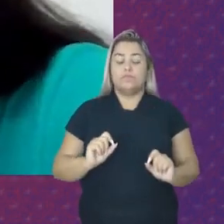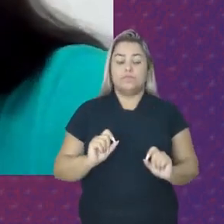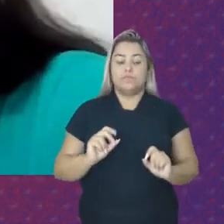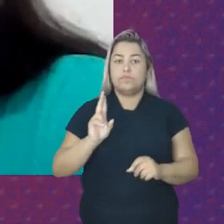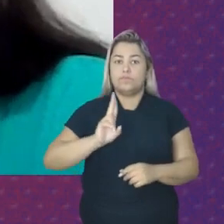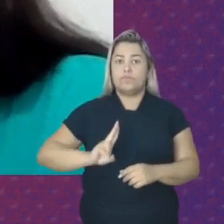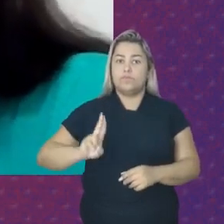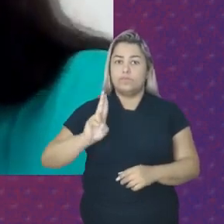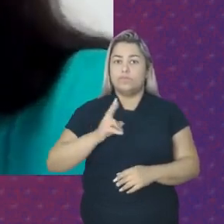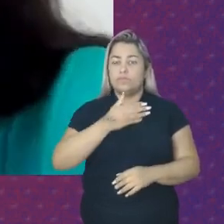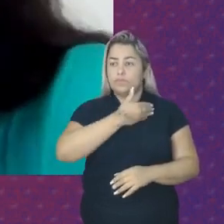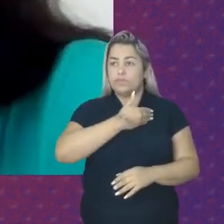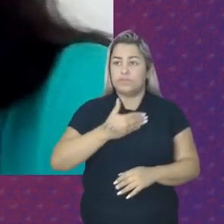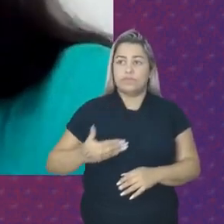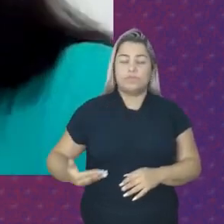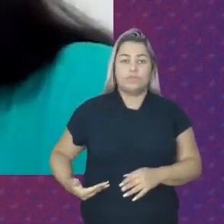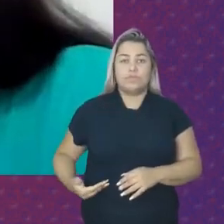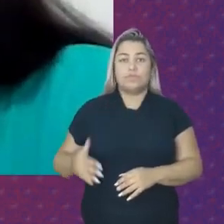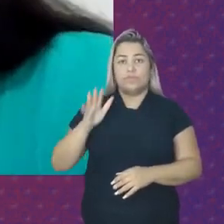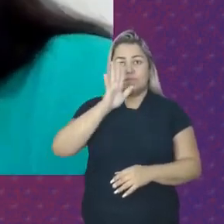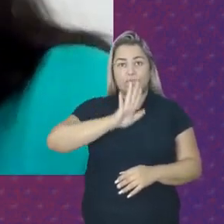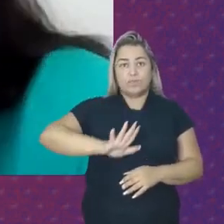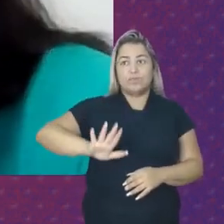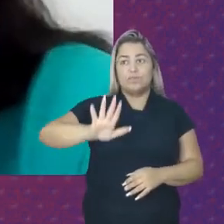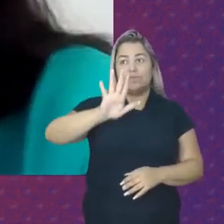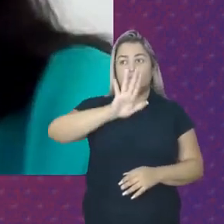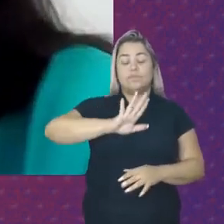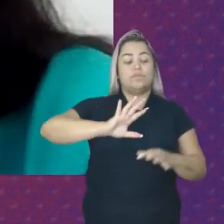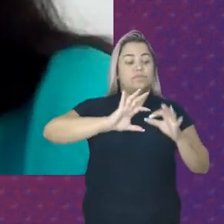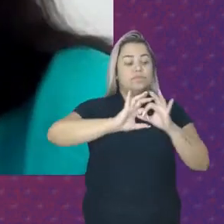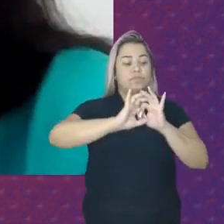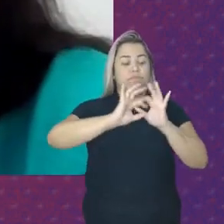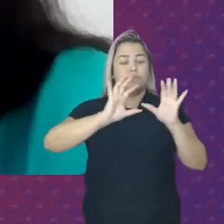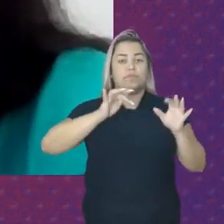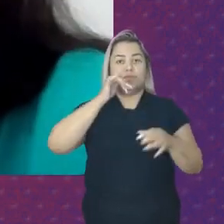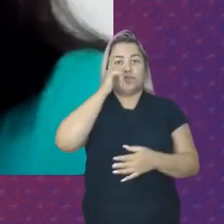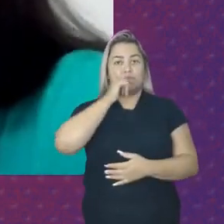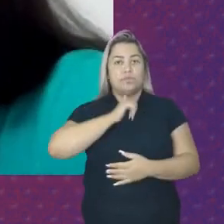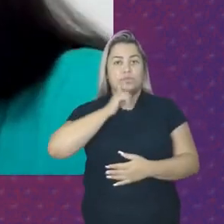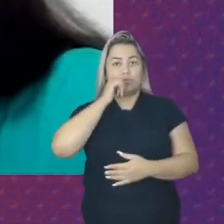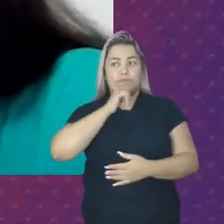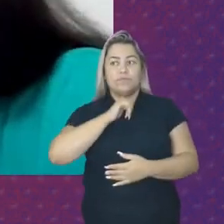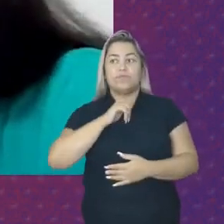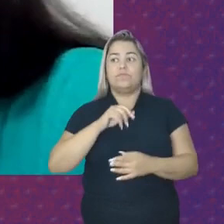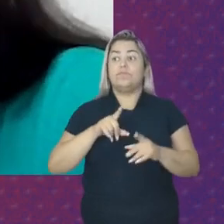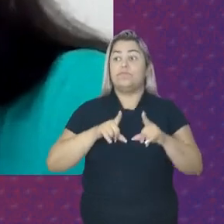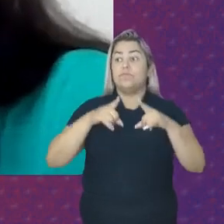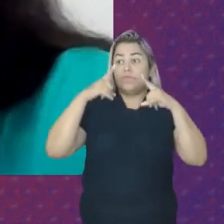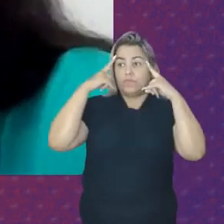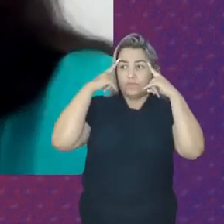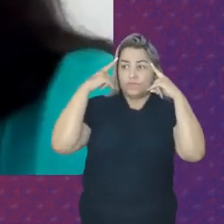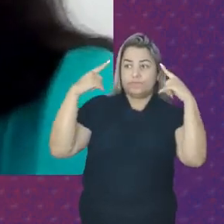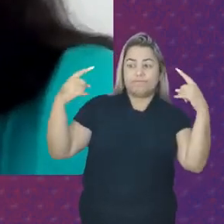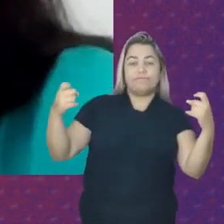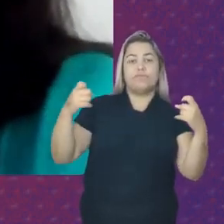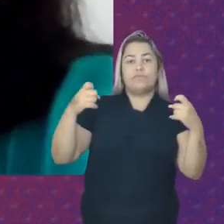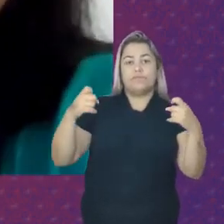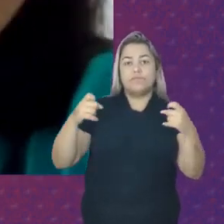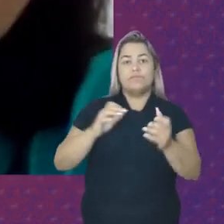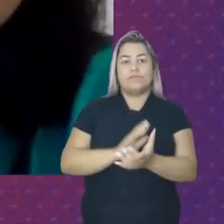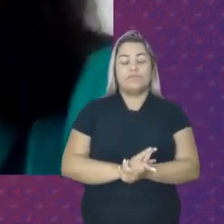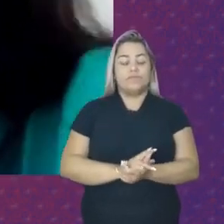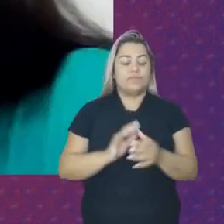utilidade pública, de âmbito nacional, disponível às mulheres vítimas de violência, que serve aí, no geral, para